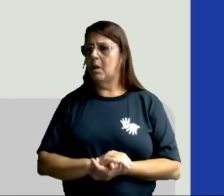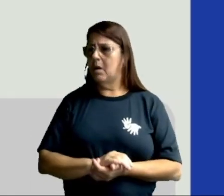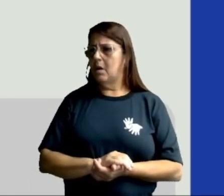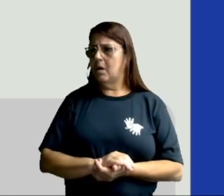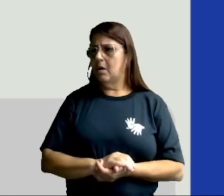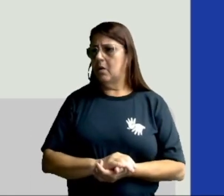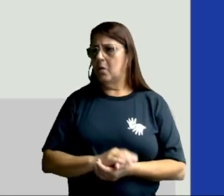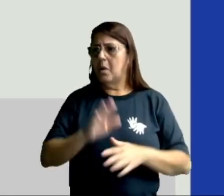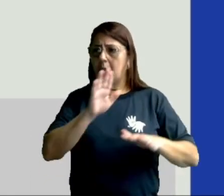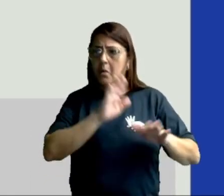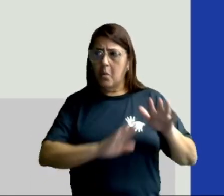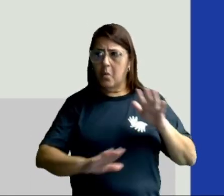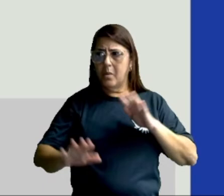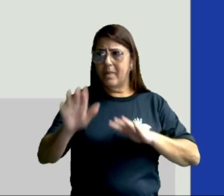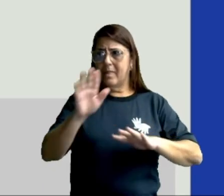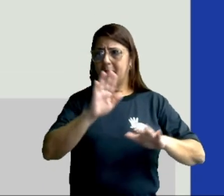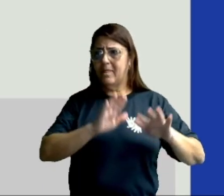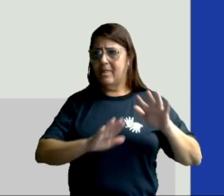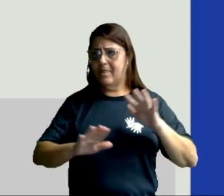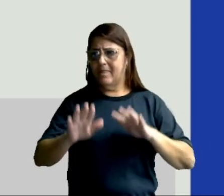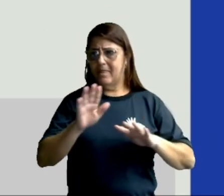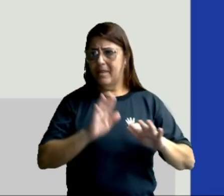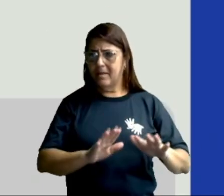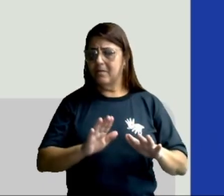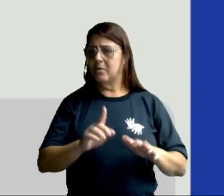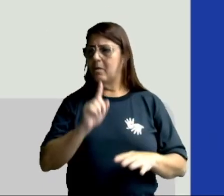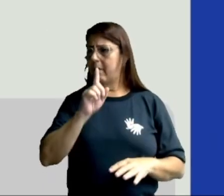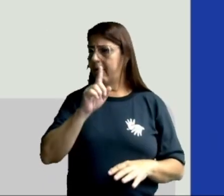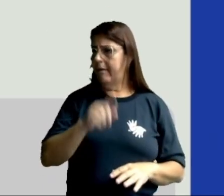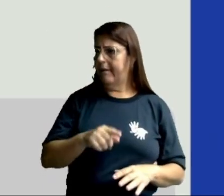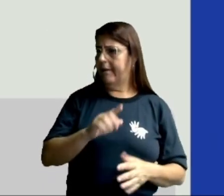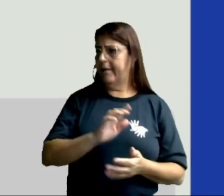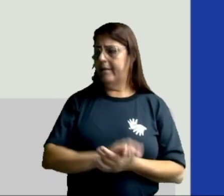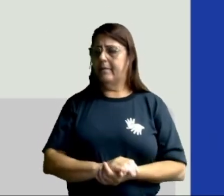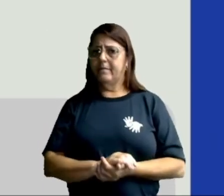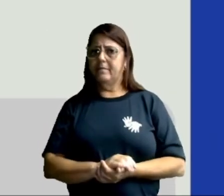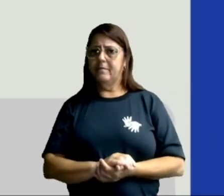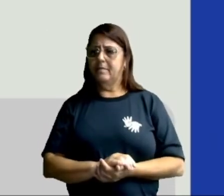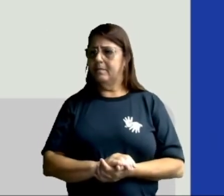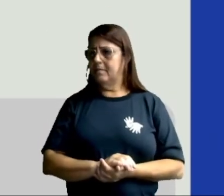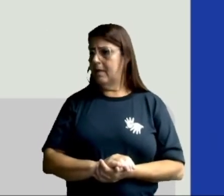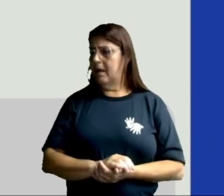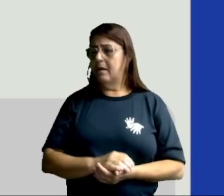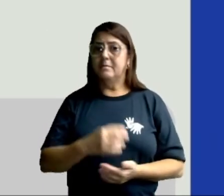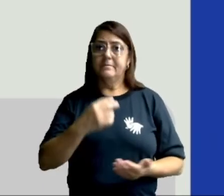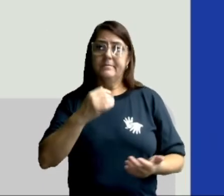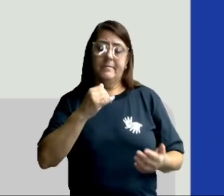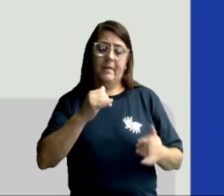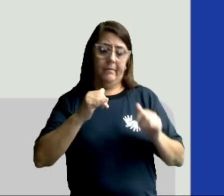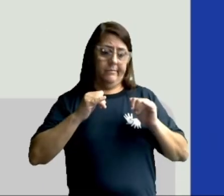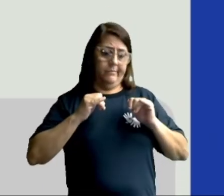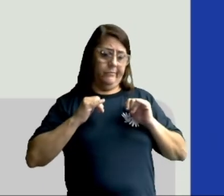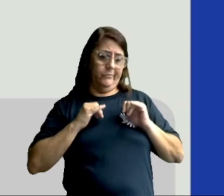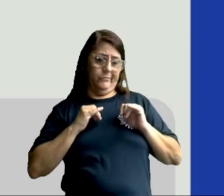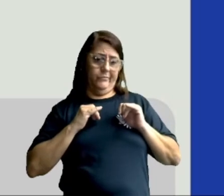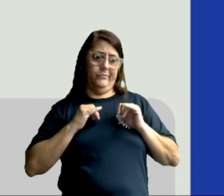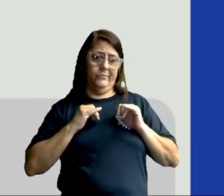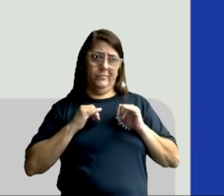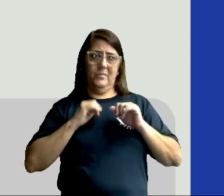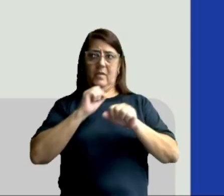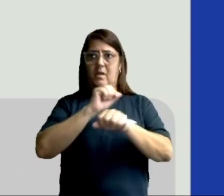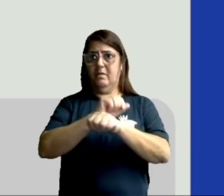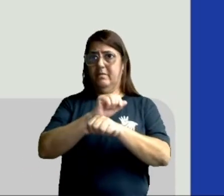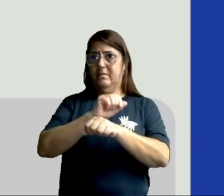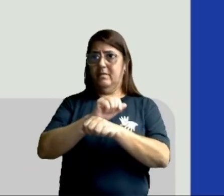pontos negativos da tecnologia que a gente precisa ter bastante cuidado, né, é não nos tornarmos